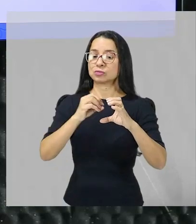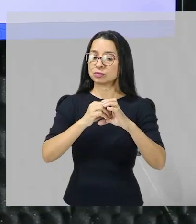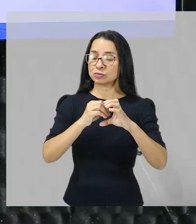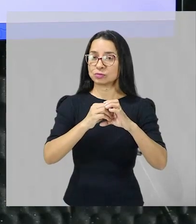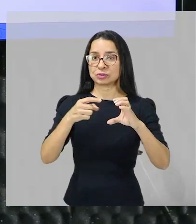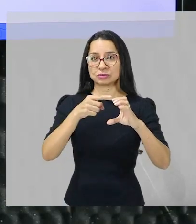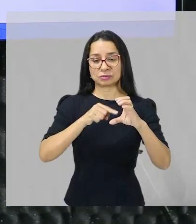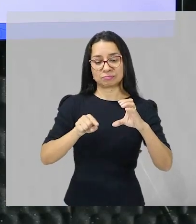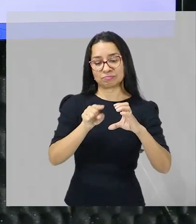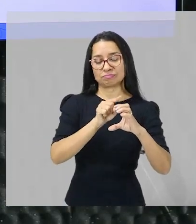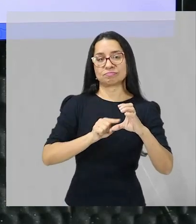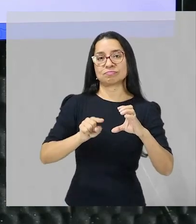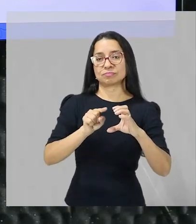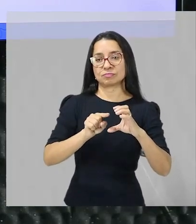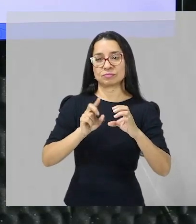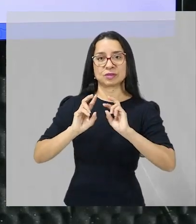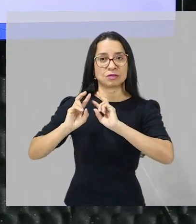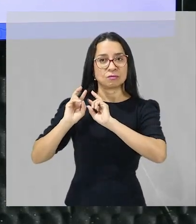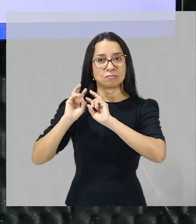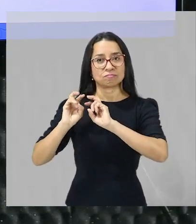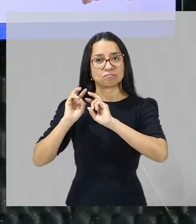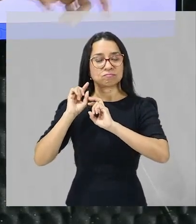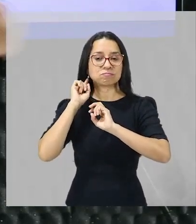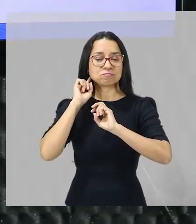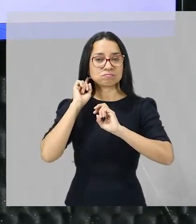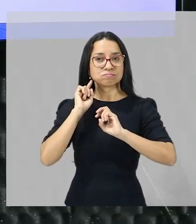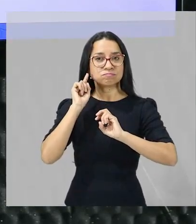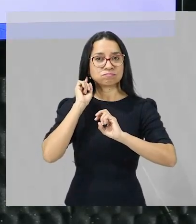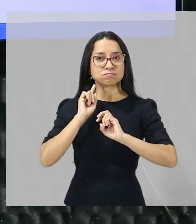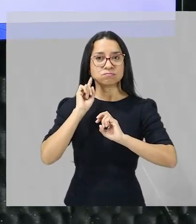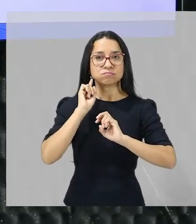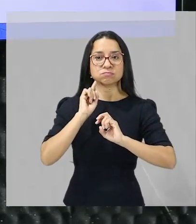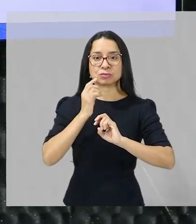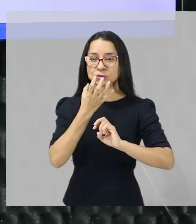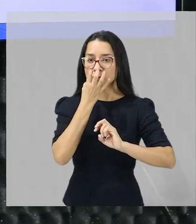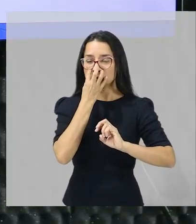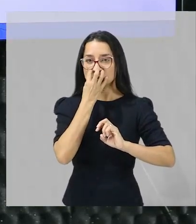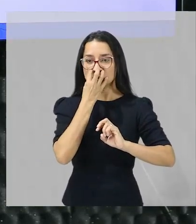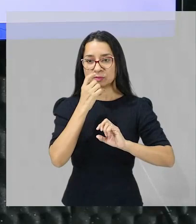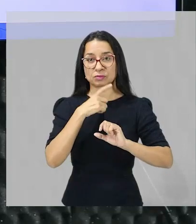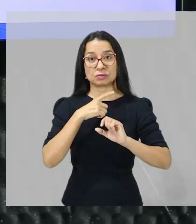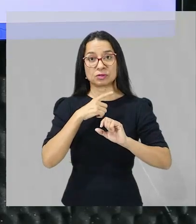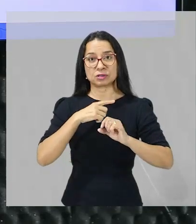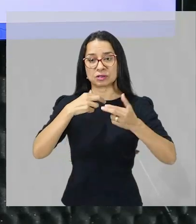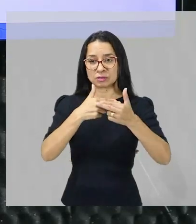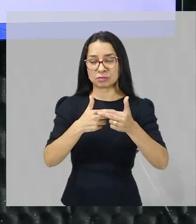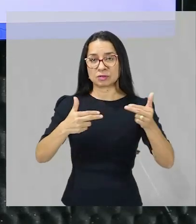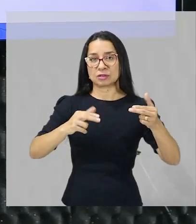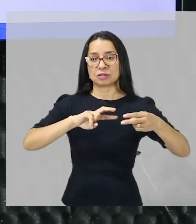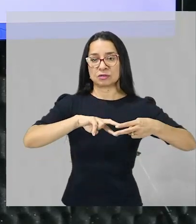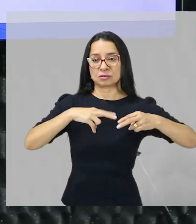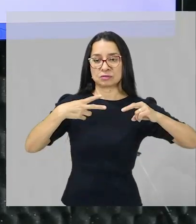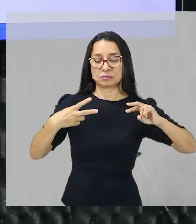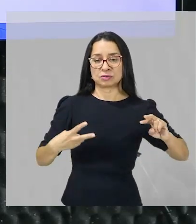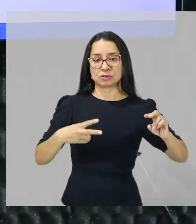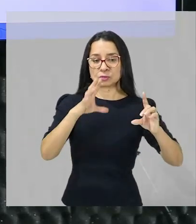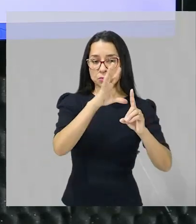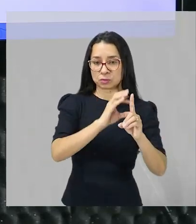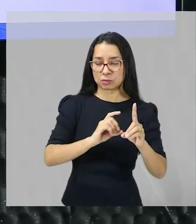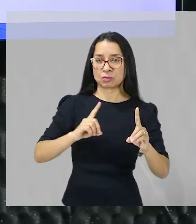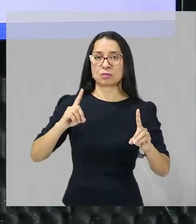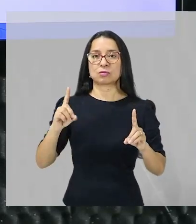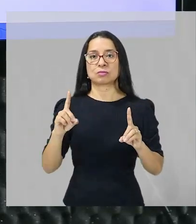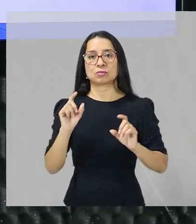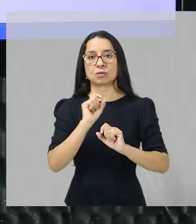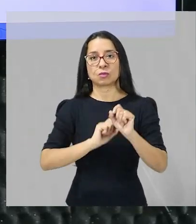foi retirada da orelha do pitbull, que contém o material genético do pitbull que está sendo clonado, tá? E aí